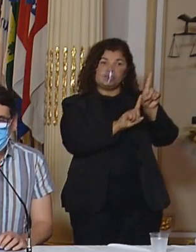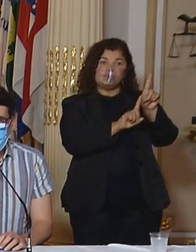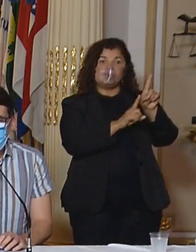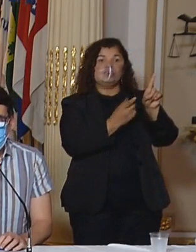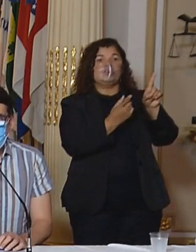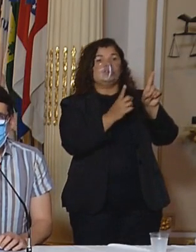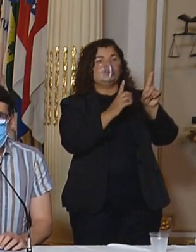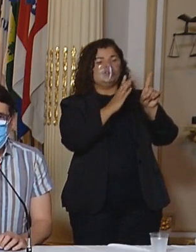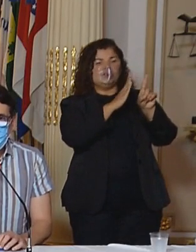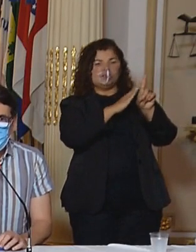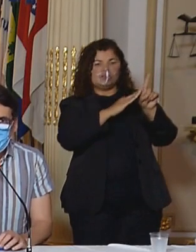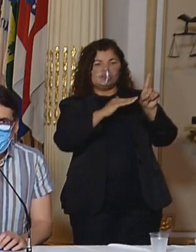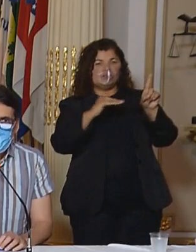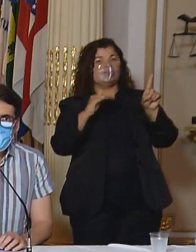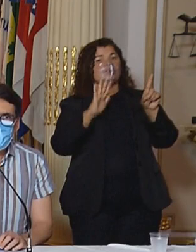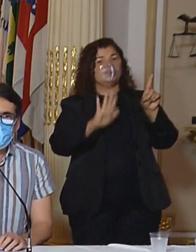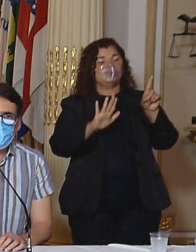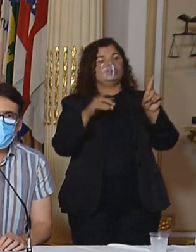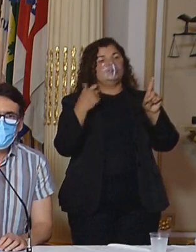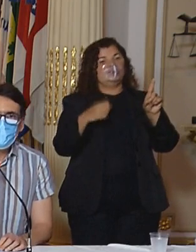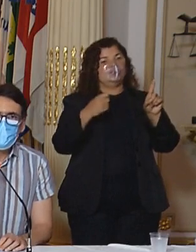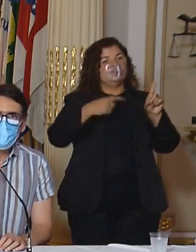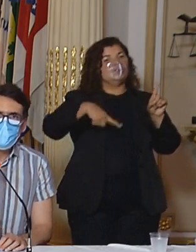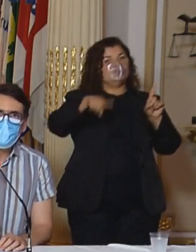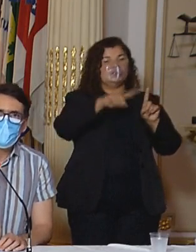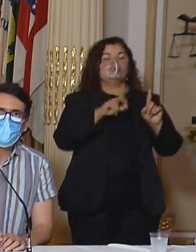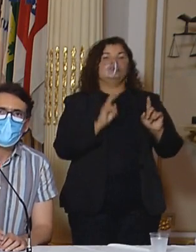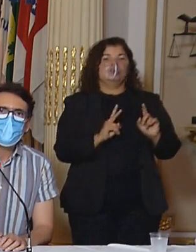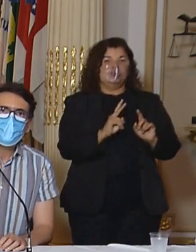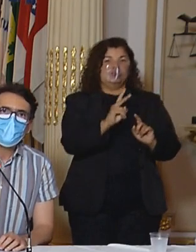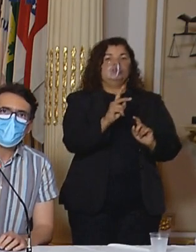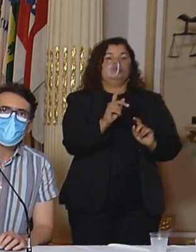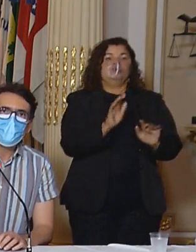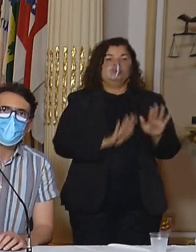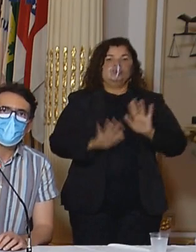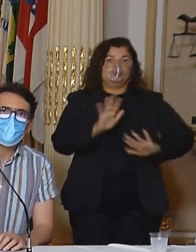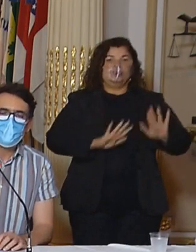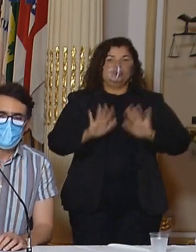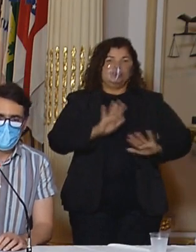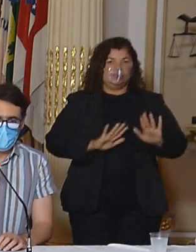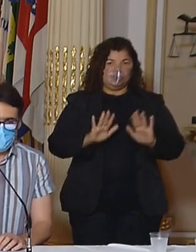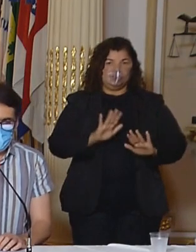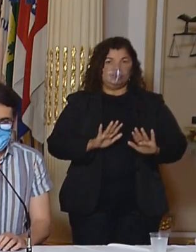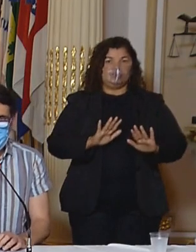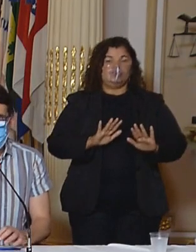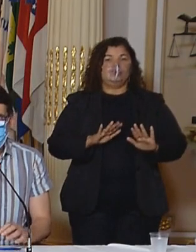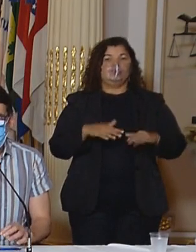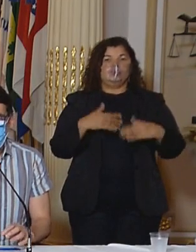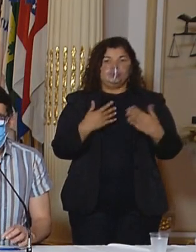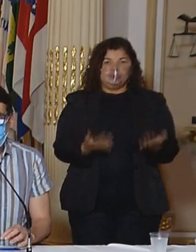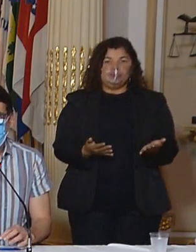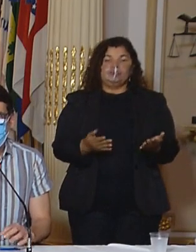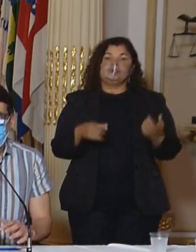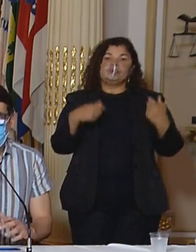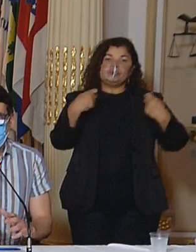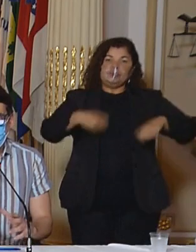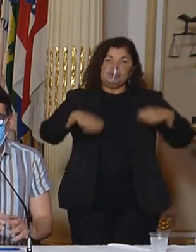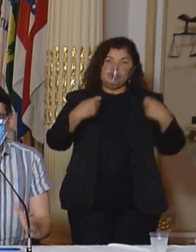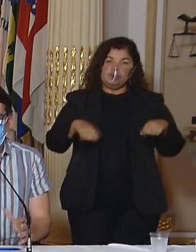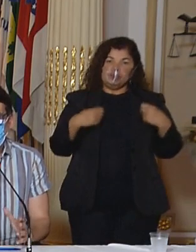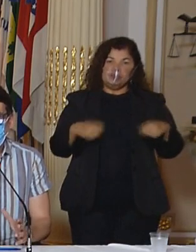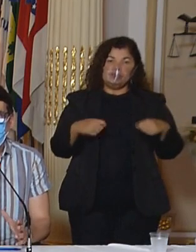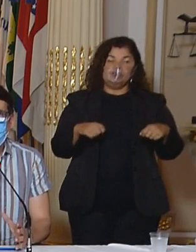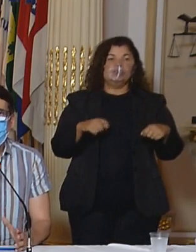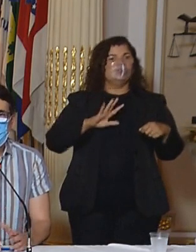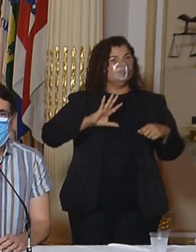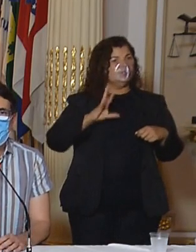de queda. Mesmo assim, essas medidas não podem ser relaxadas. Precisamos muito do